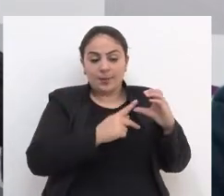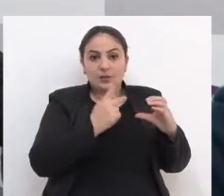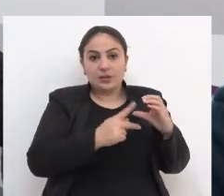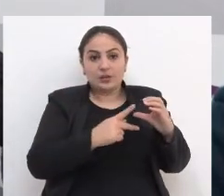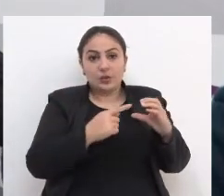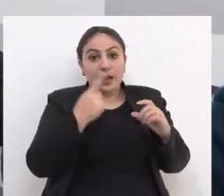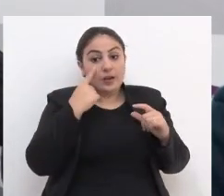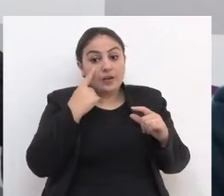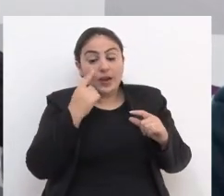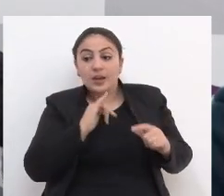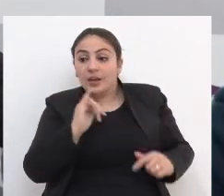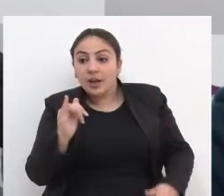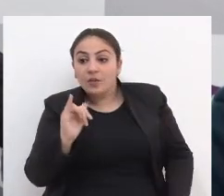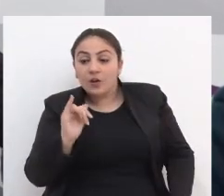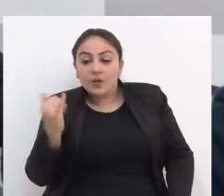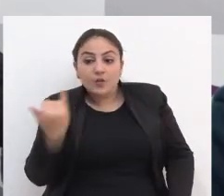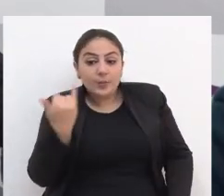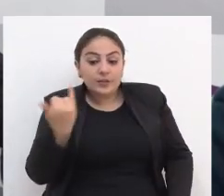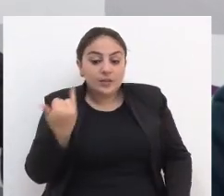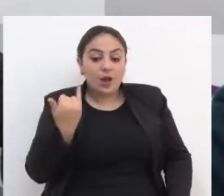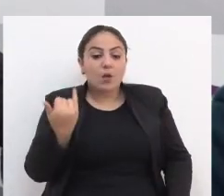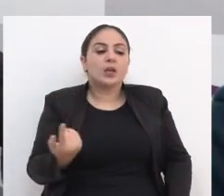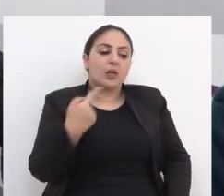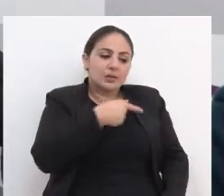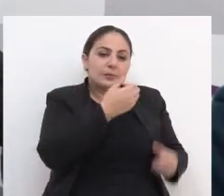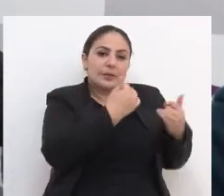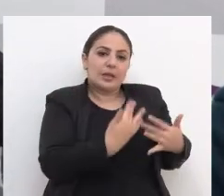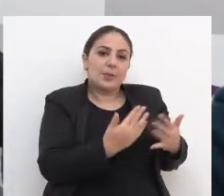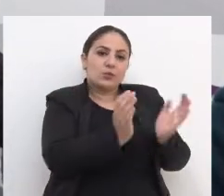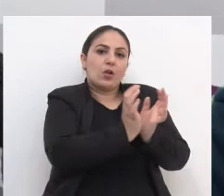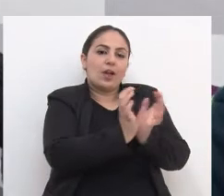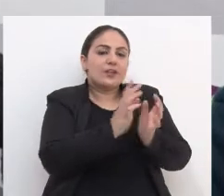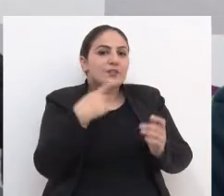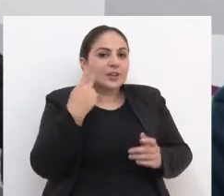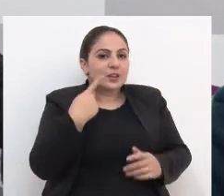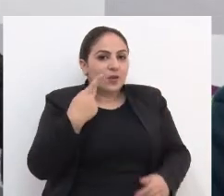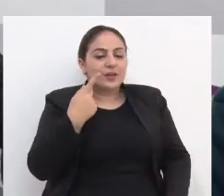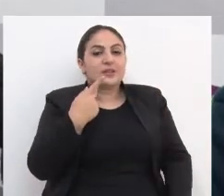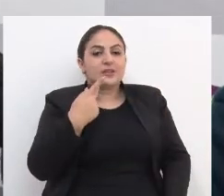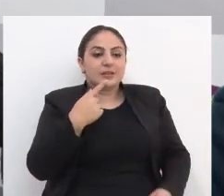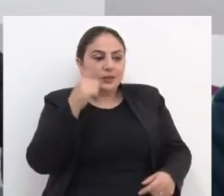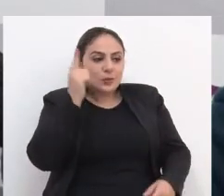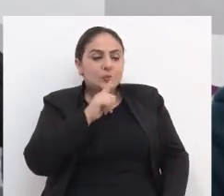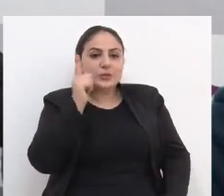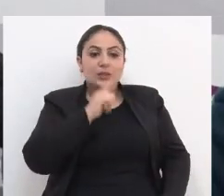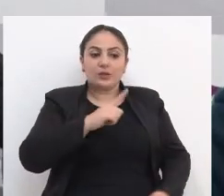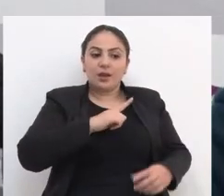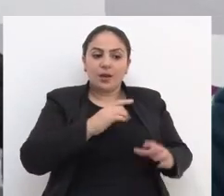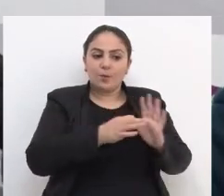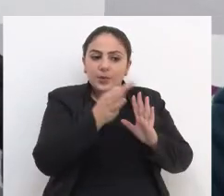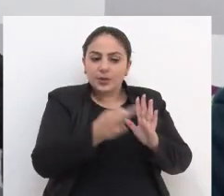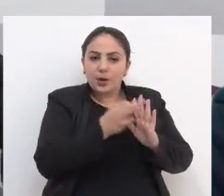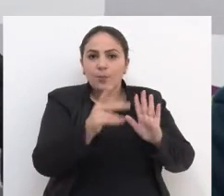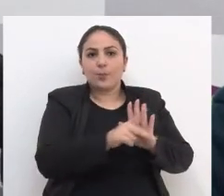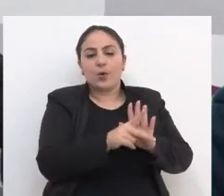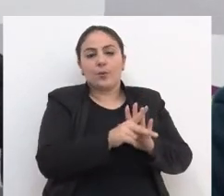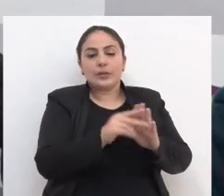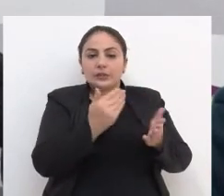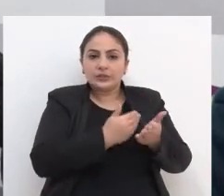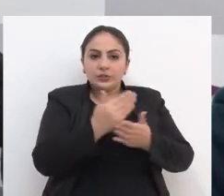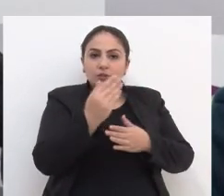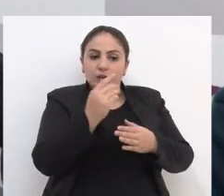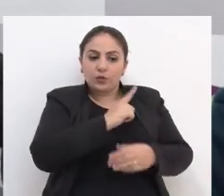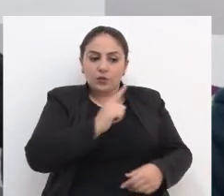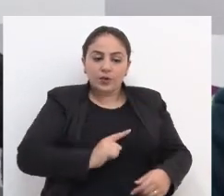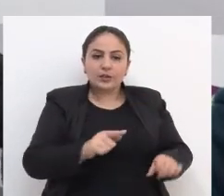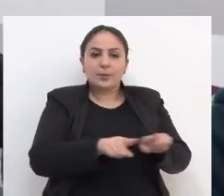as informações, tirar dúvida dos colegas parlamentares para que eles possam sim tomar as suas posições, tanto quanto as iniciativas do governo, como